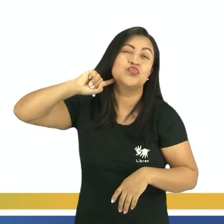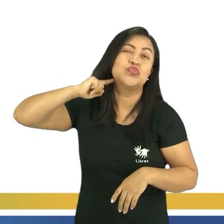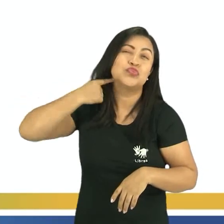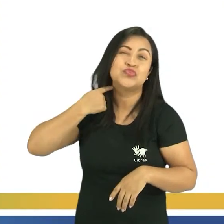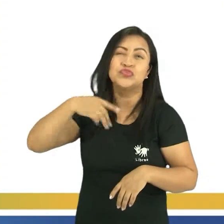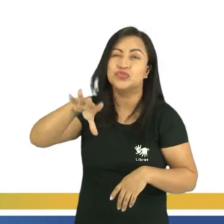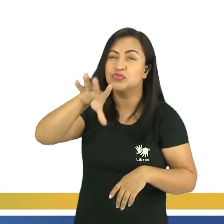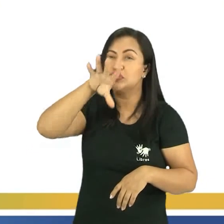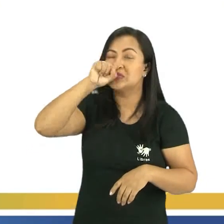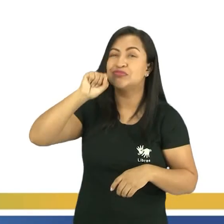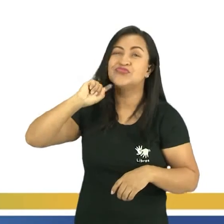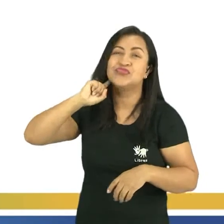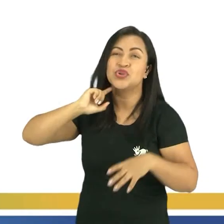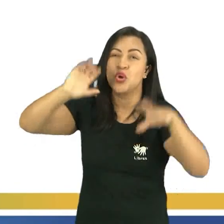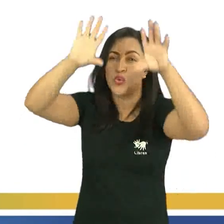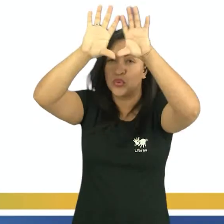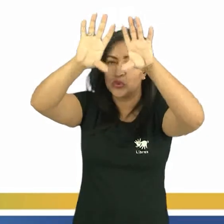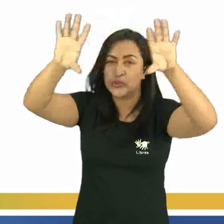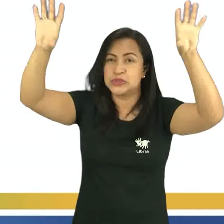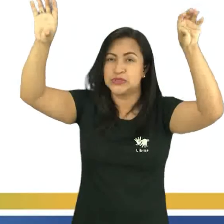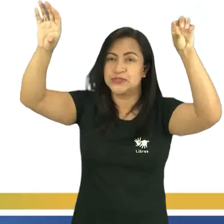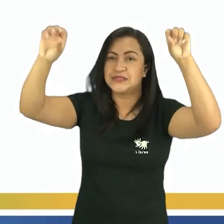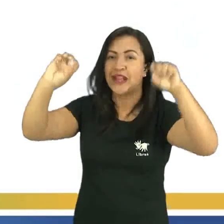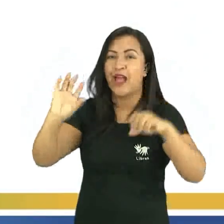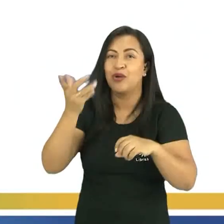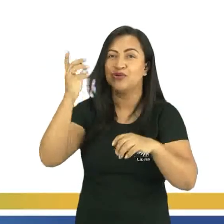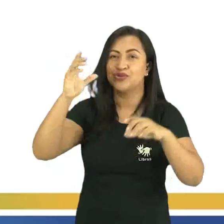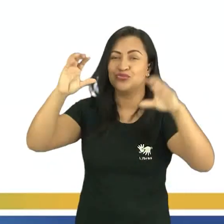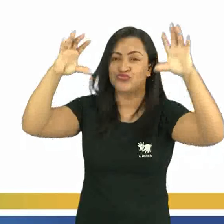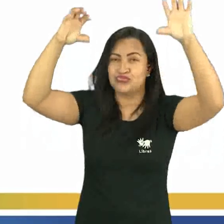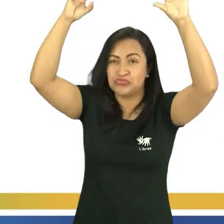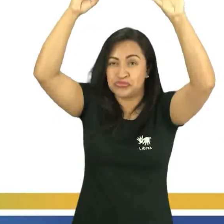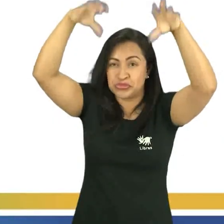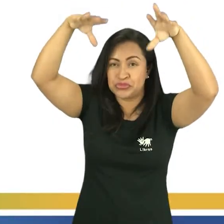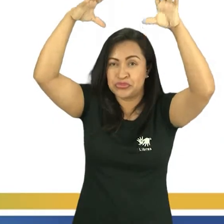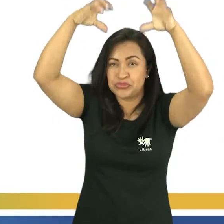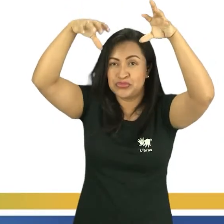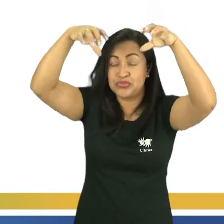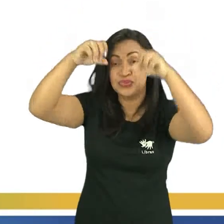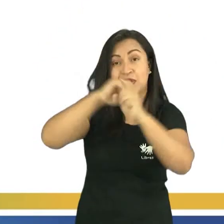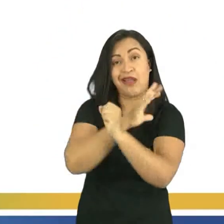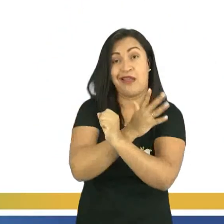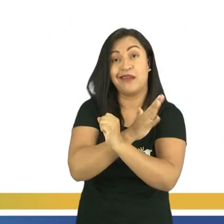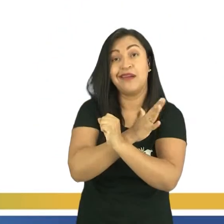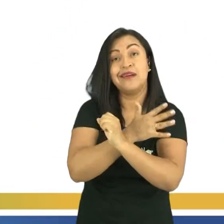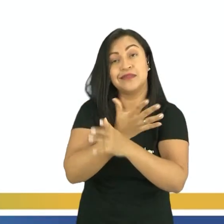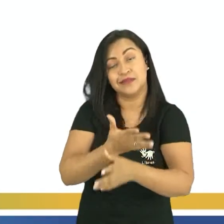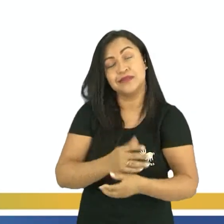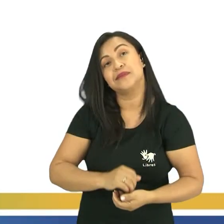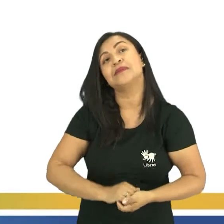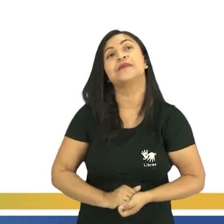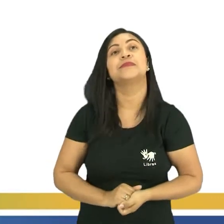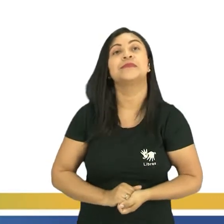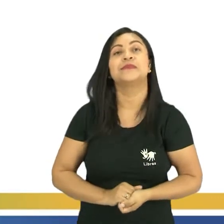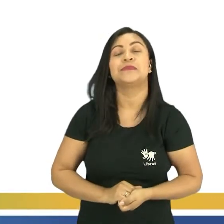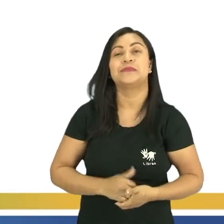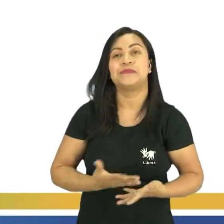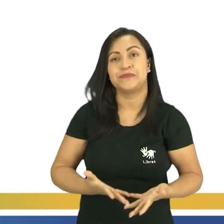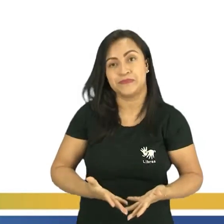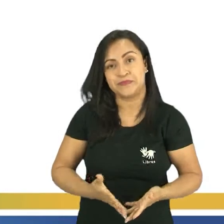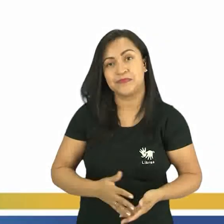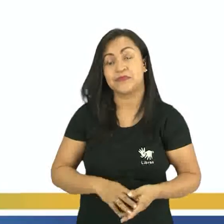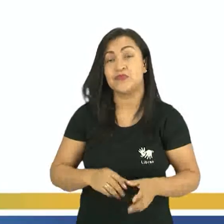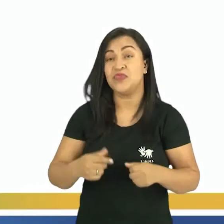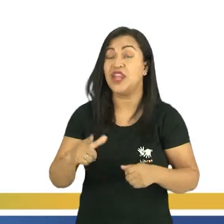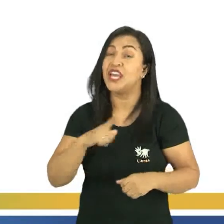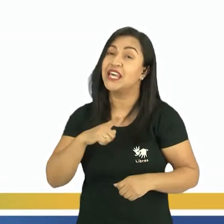tá? Existente em uma área industrial, em uma área que vai queimar bastante a nível atmosférico, que tem grande quantidade